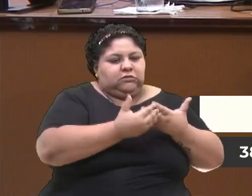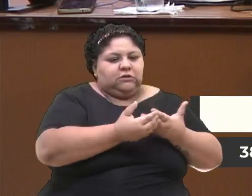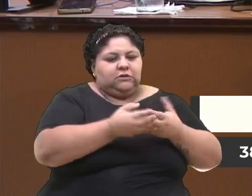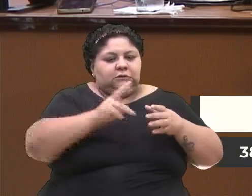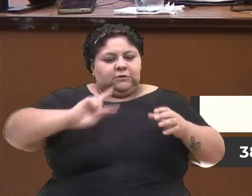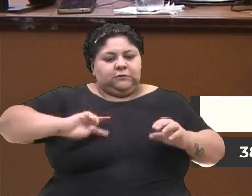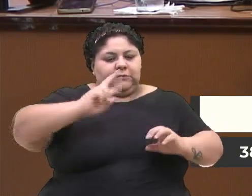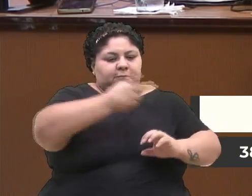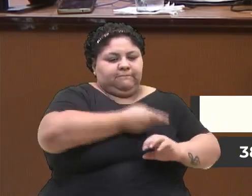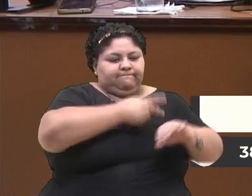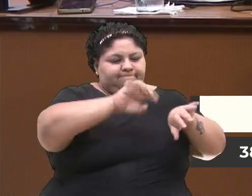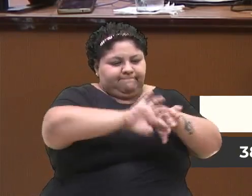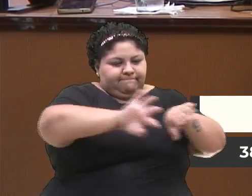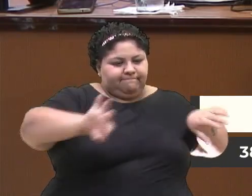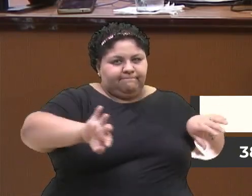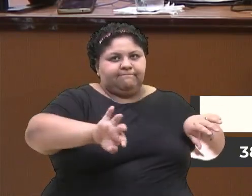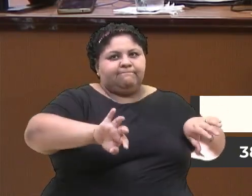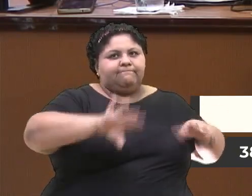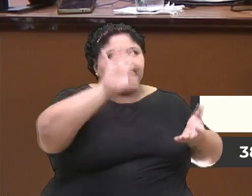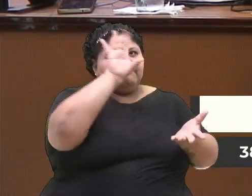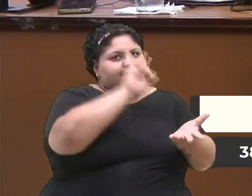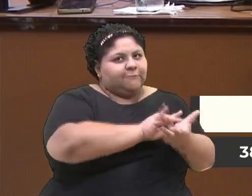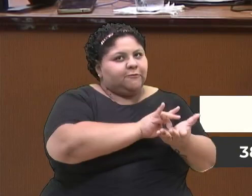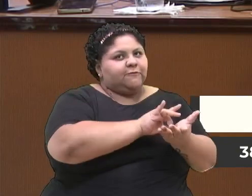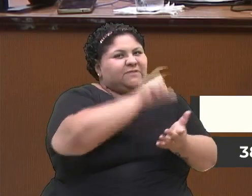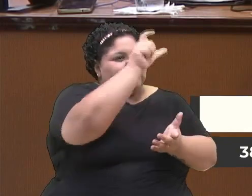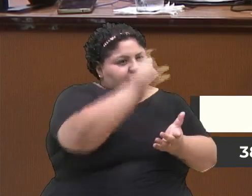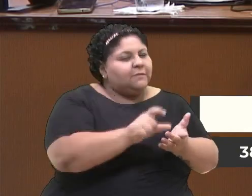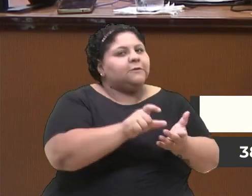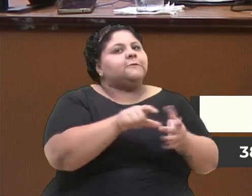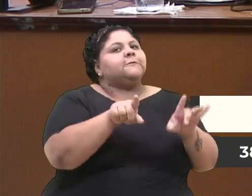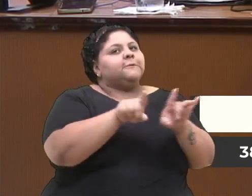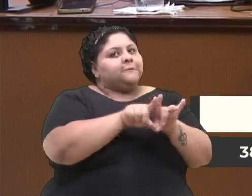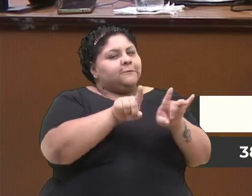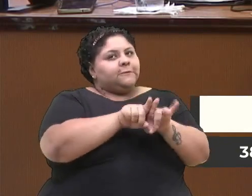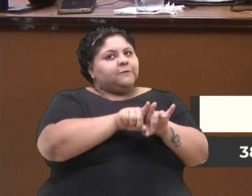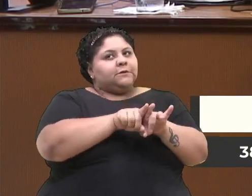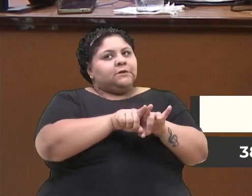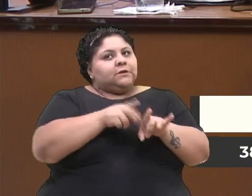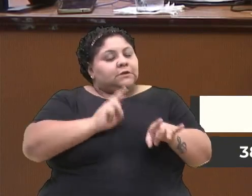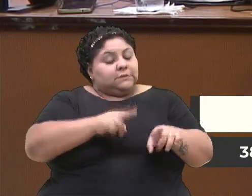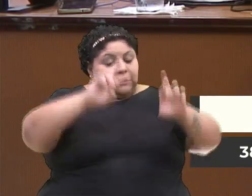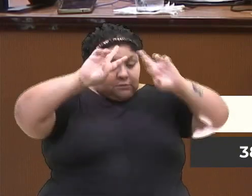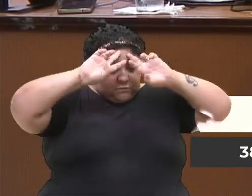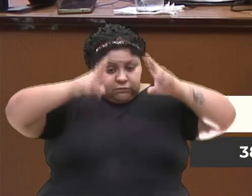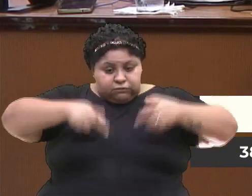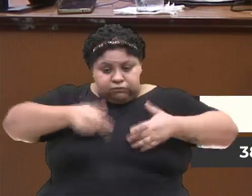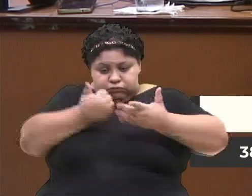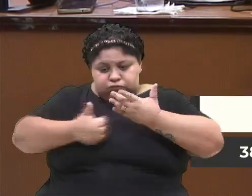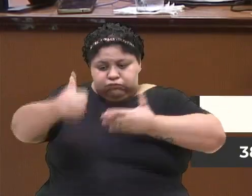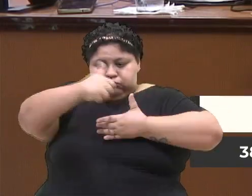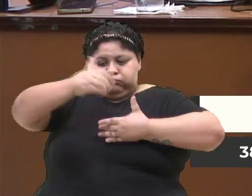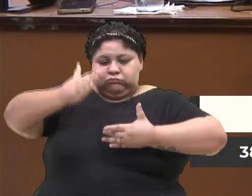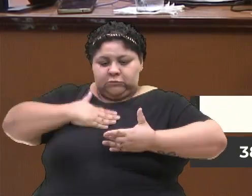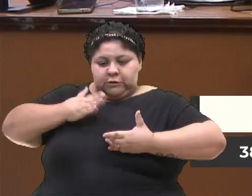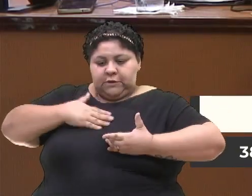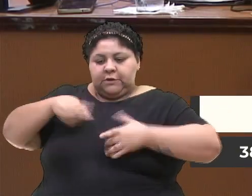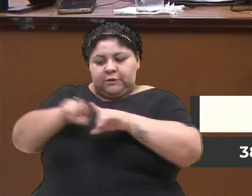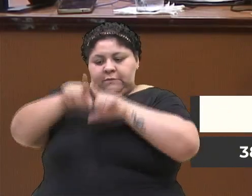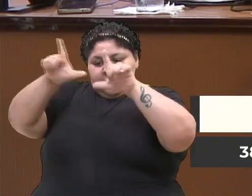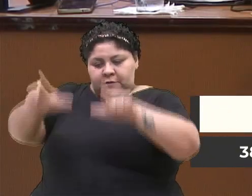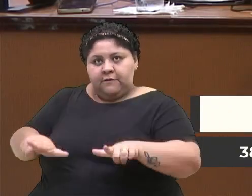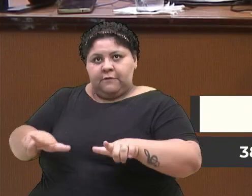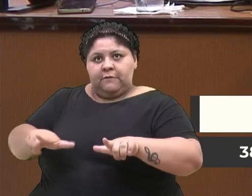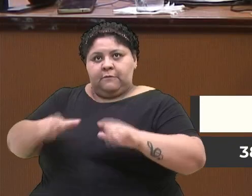garantindo o afastamento permanente do agressor. A causa animal terá sempre o reconhecimento e prestígio deste vereador de meu gabinete, com